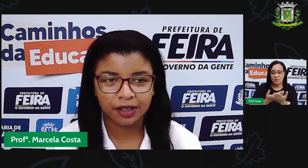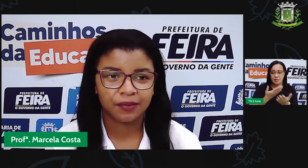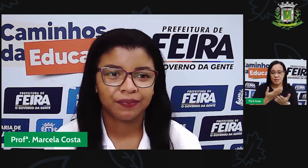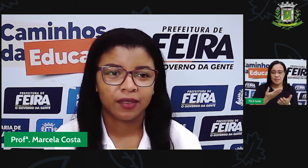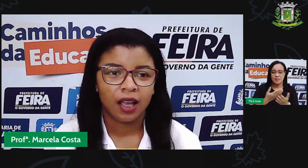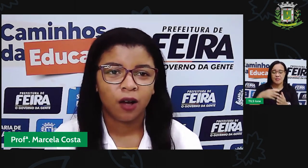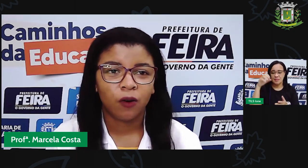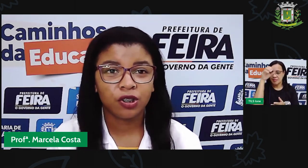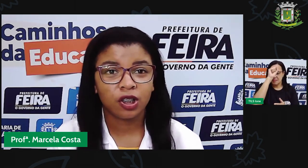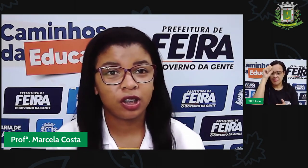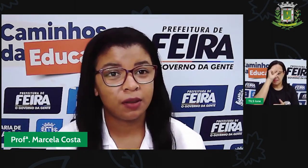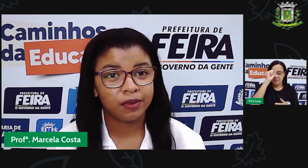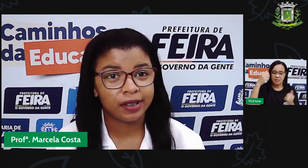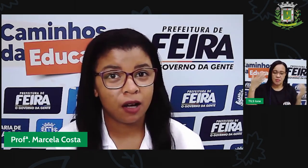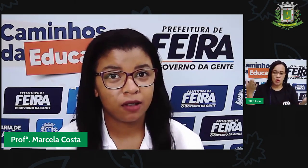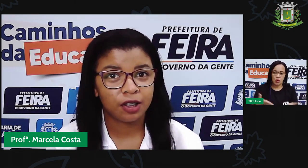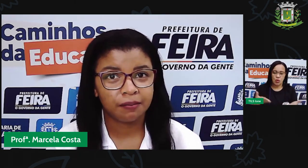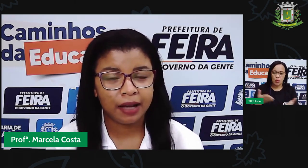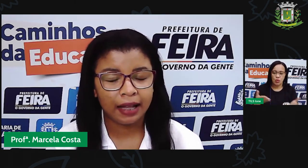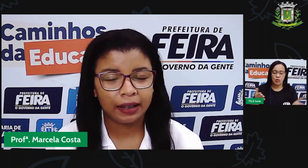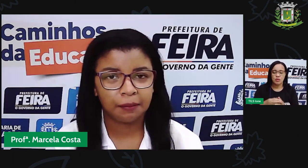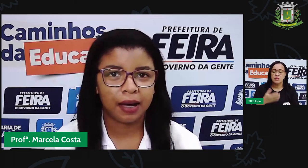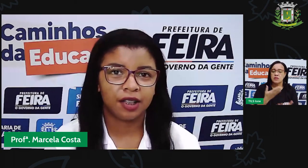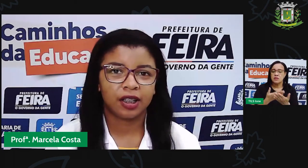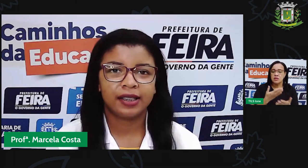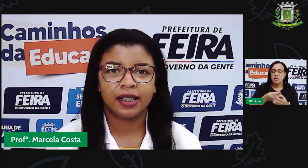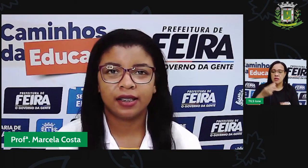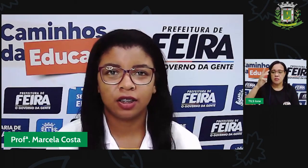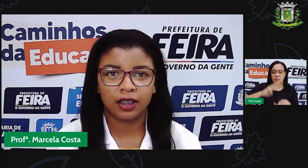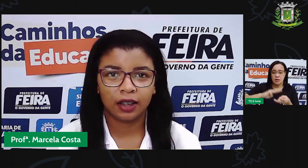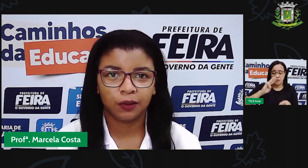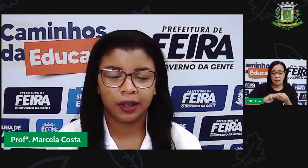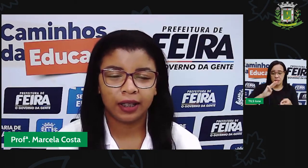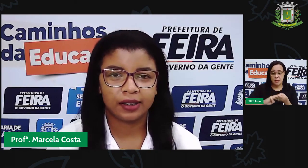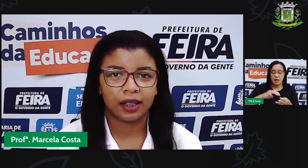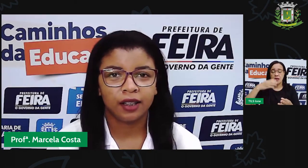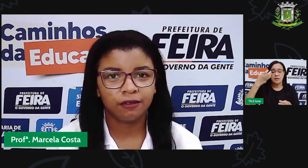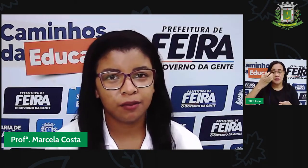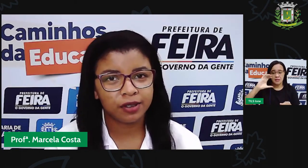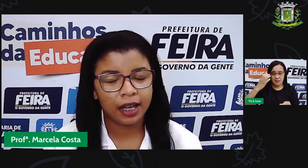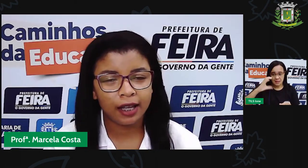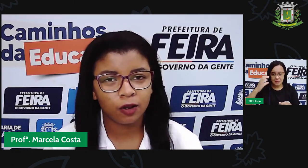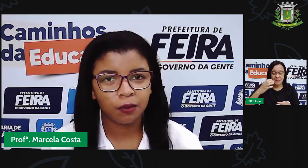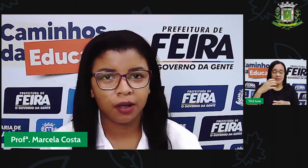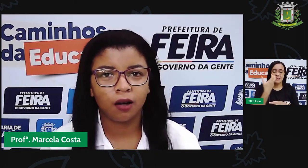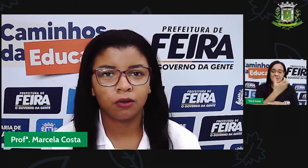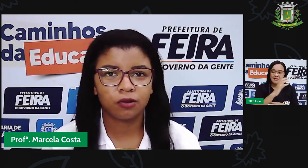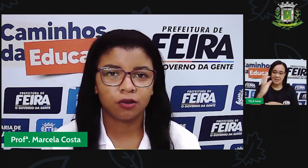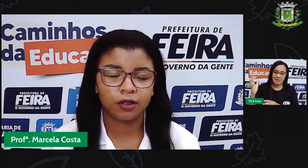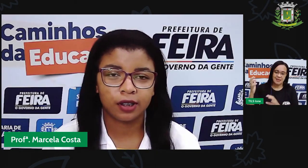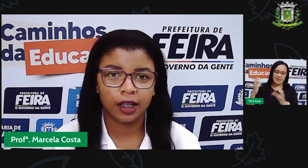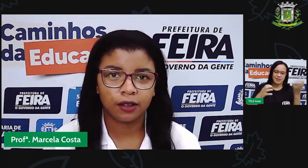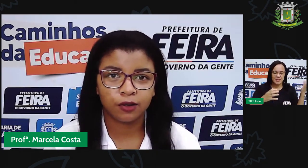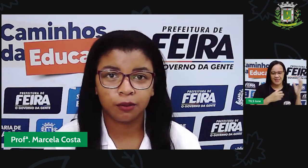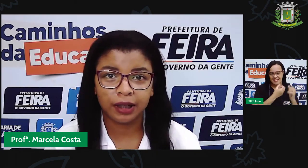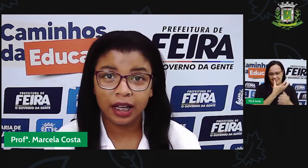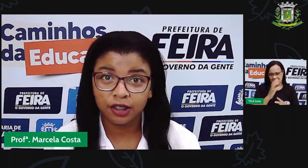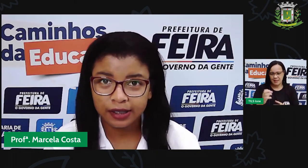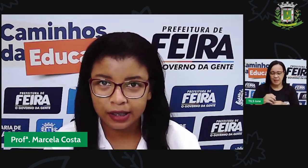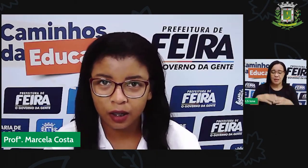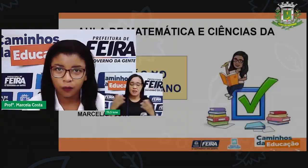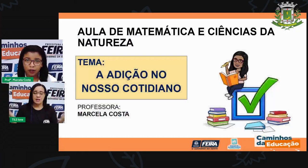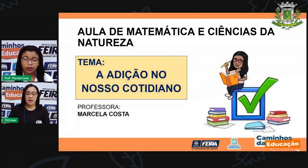aprendizagem. Hoje nós teremos aula de matemática e ciências da natureza e vamos retomar alguns conceitos